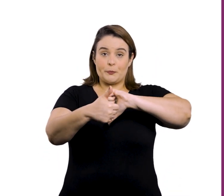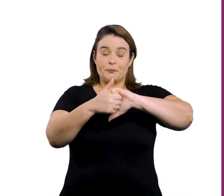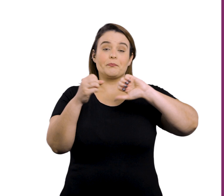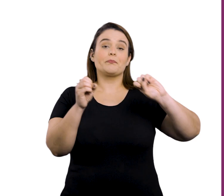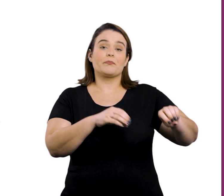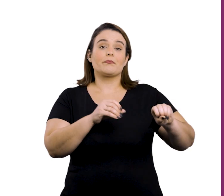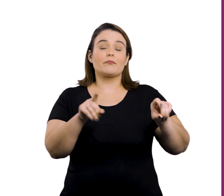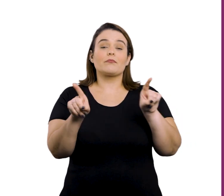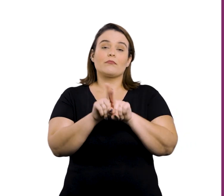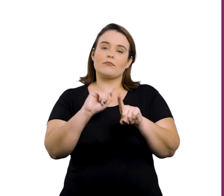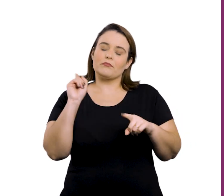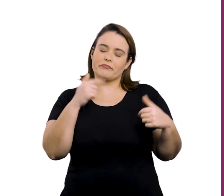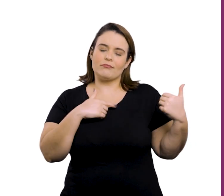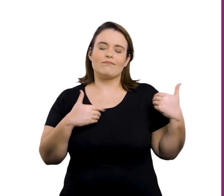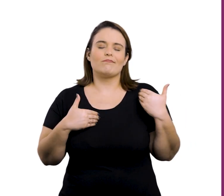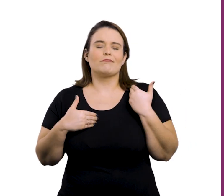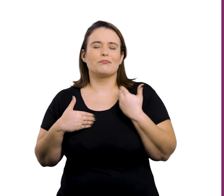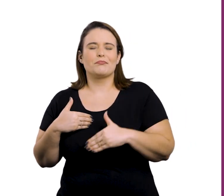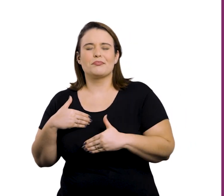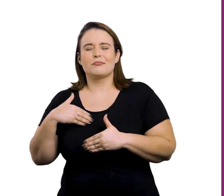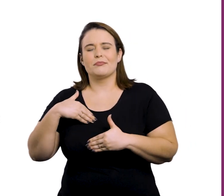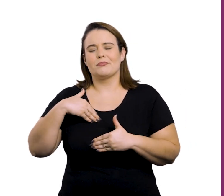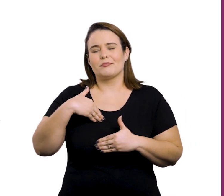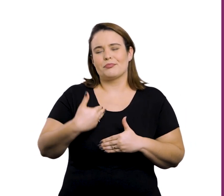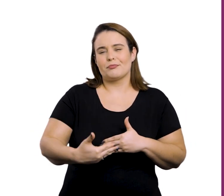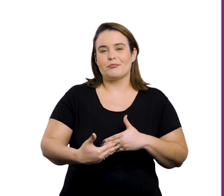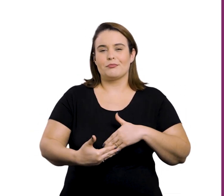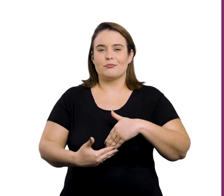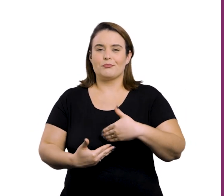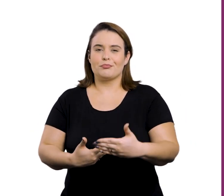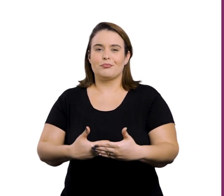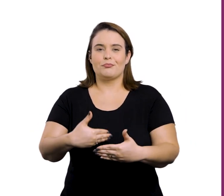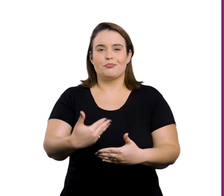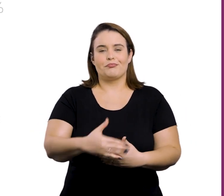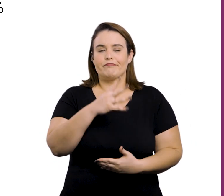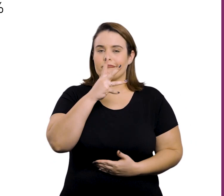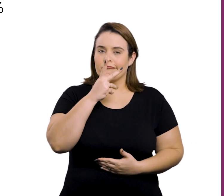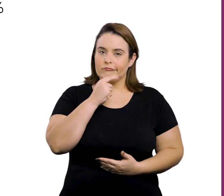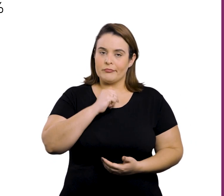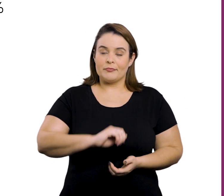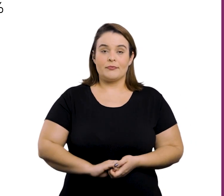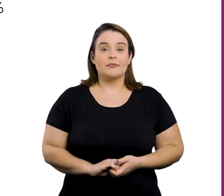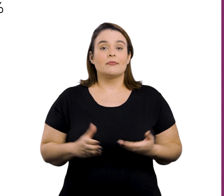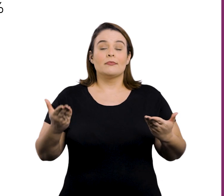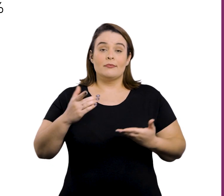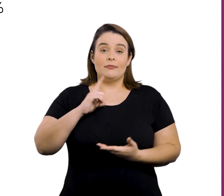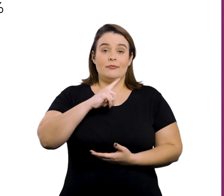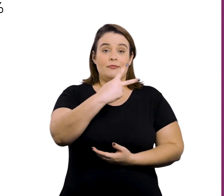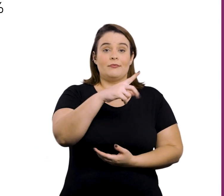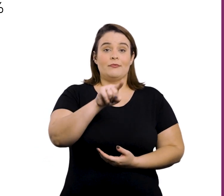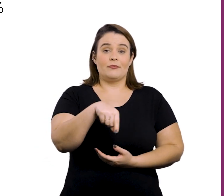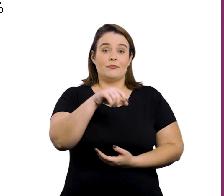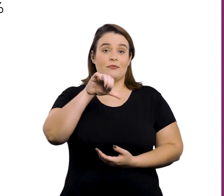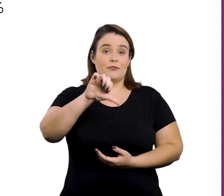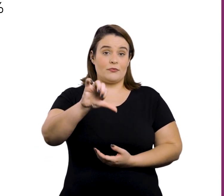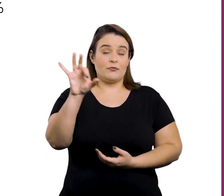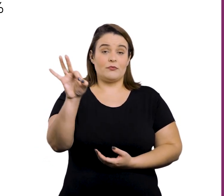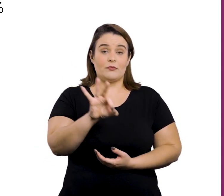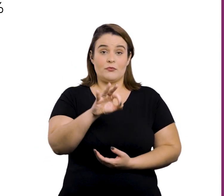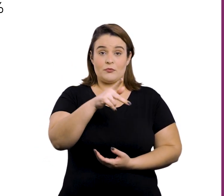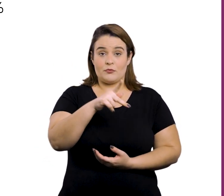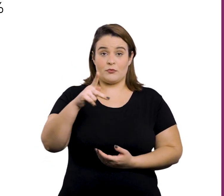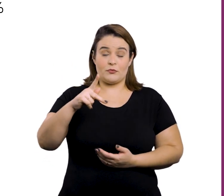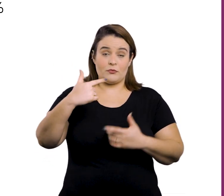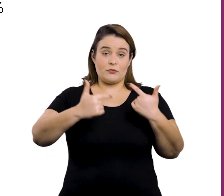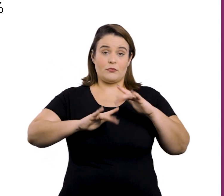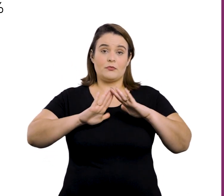relação à qualidade dessa educação, ainda caminhamos a passos muito lentos. Ainda hoje, contamos com